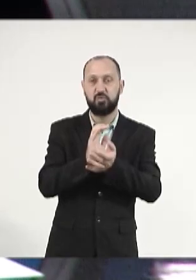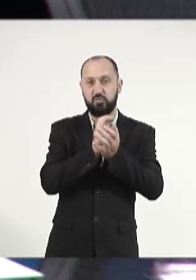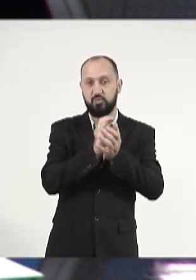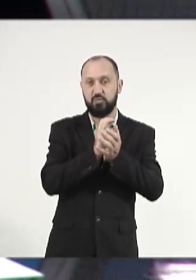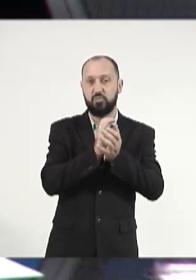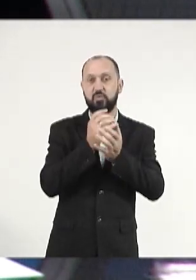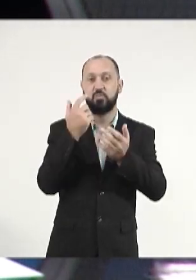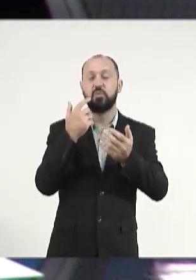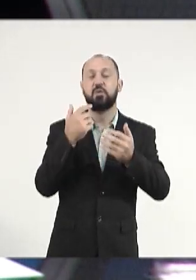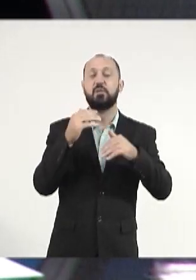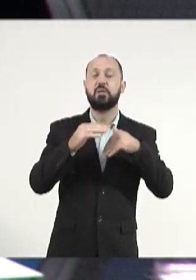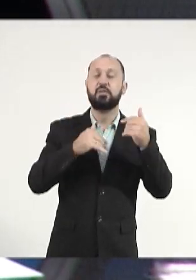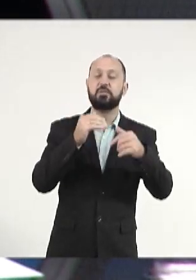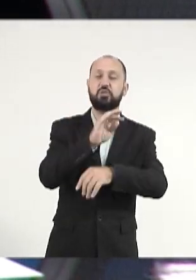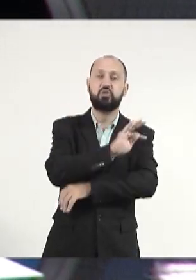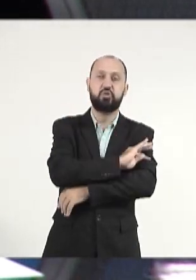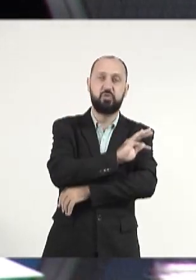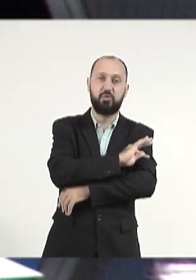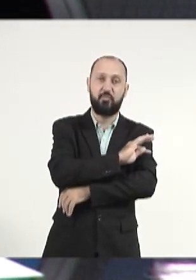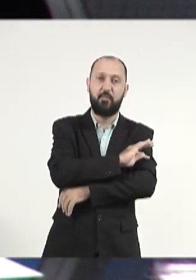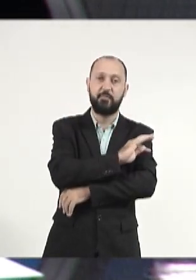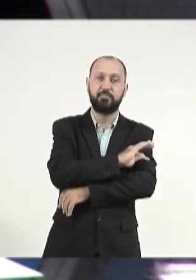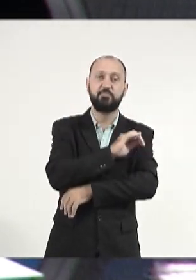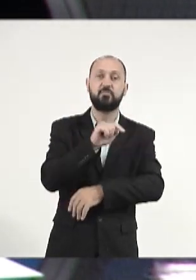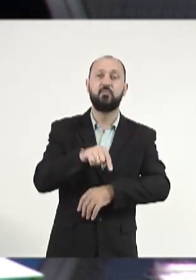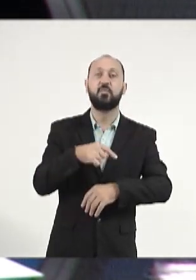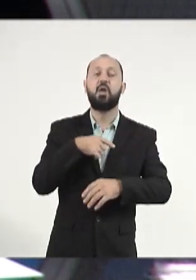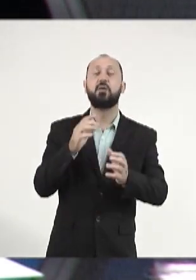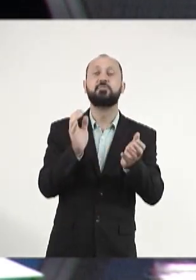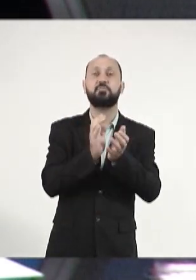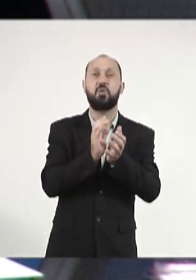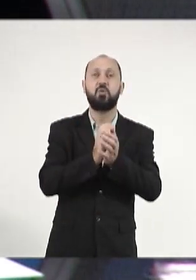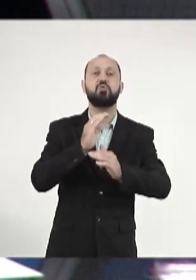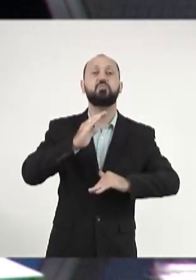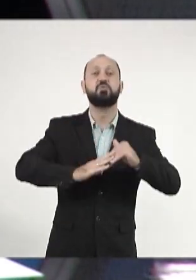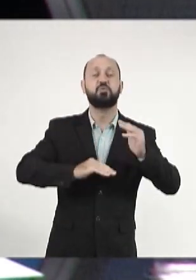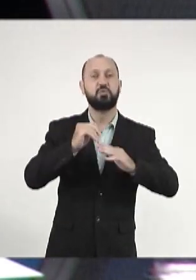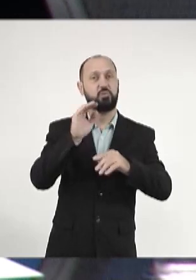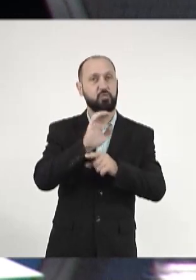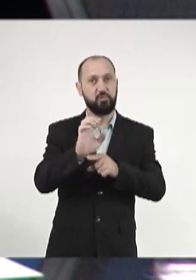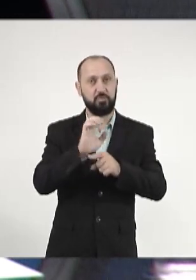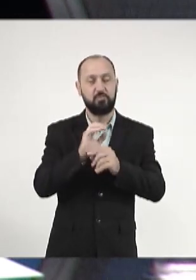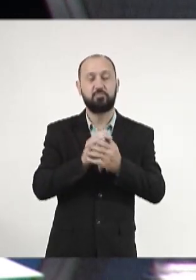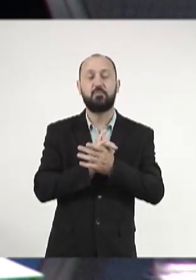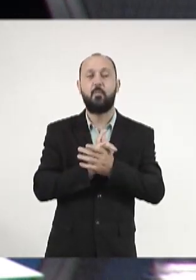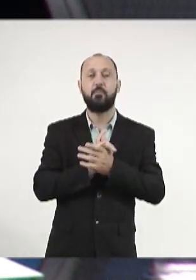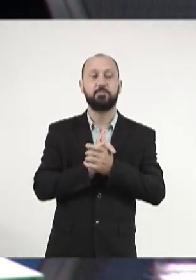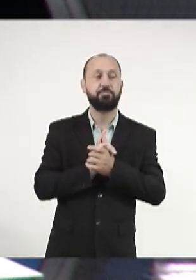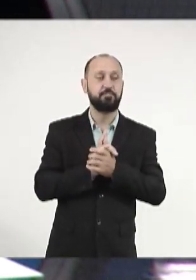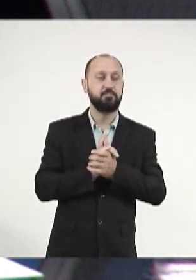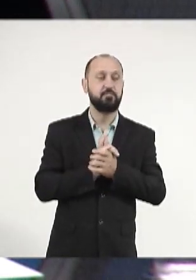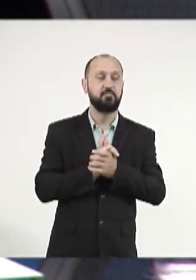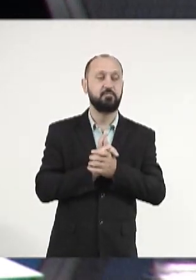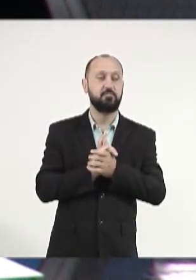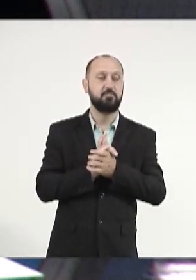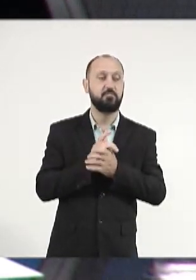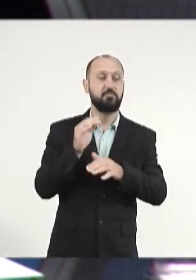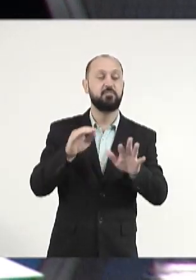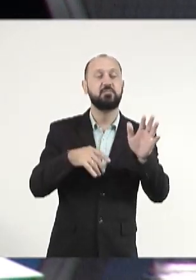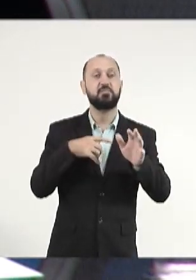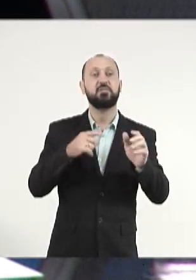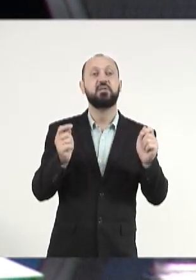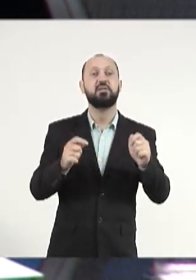de engenharias e técnicos do nosso quadro de funcionários do Estado, que muitos têm